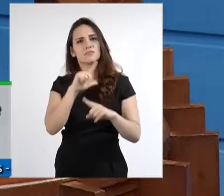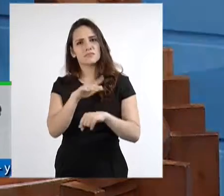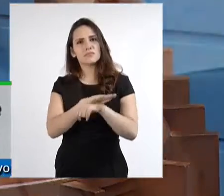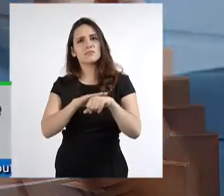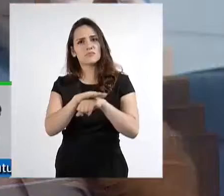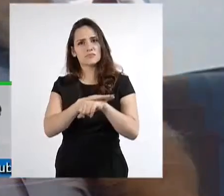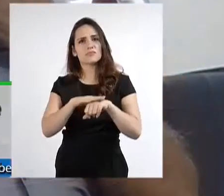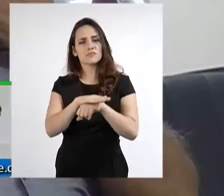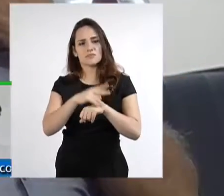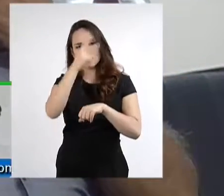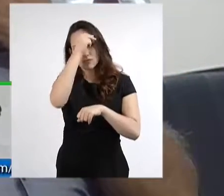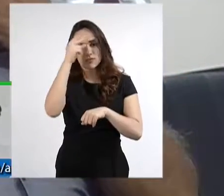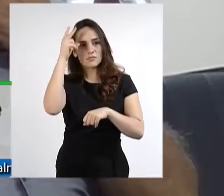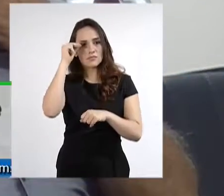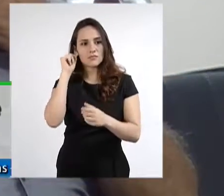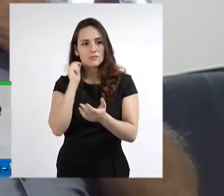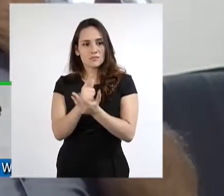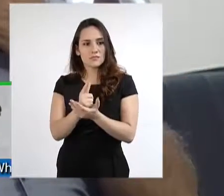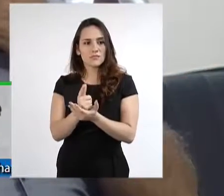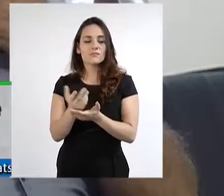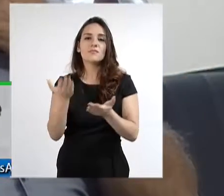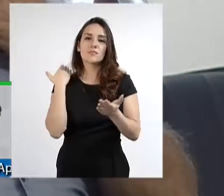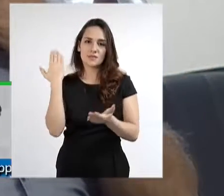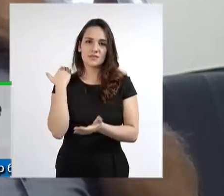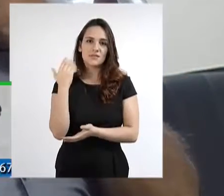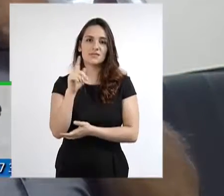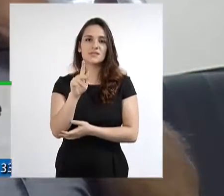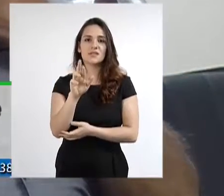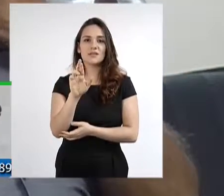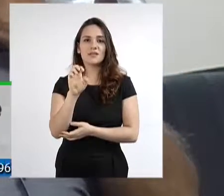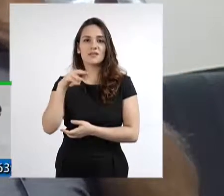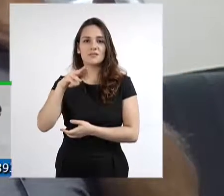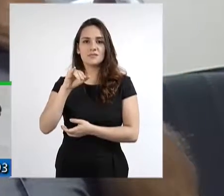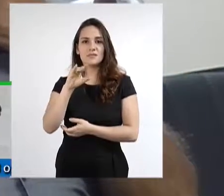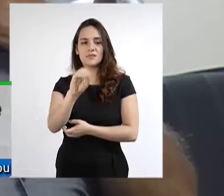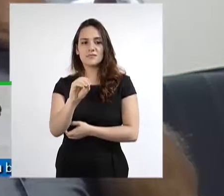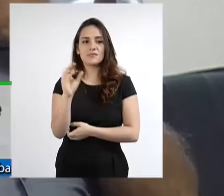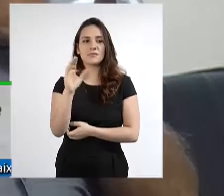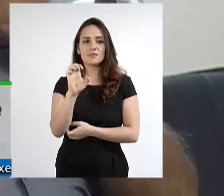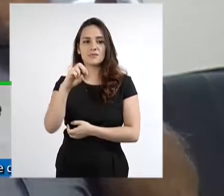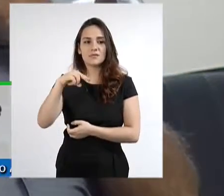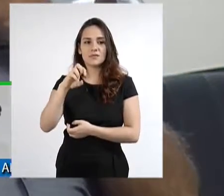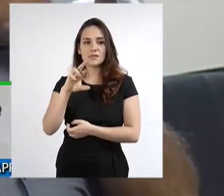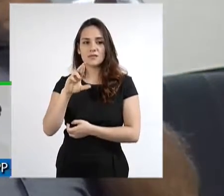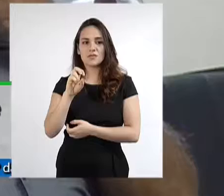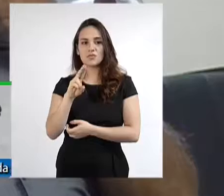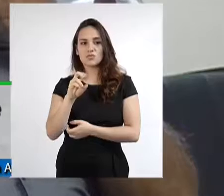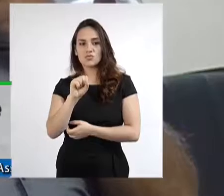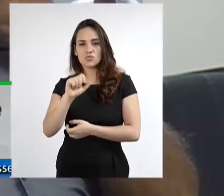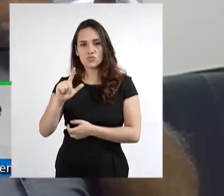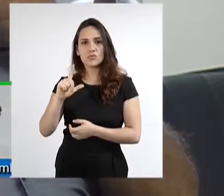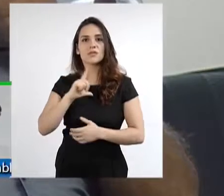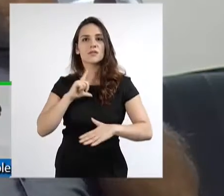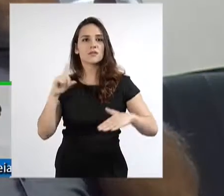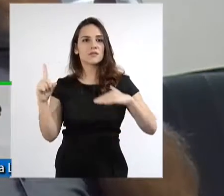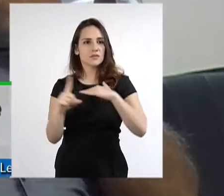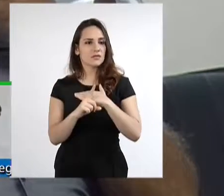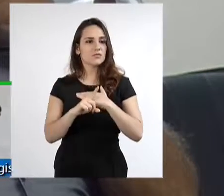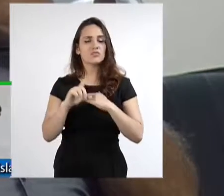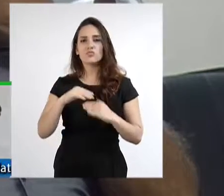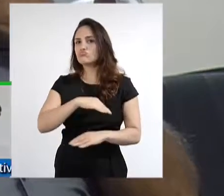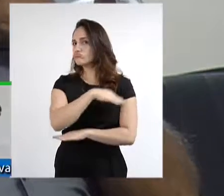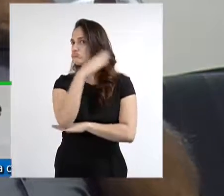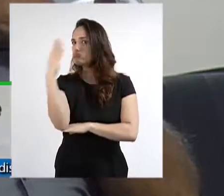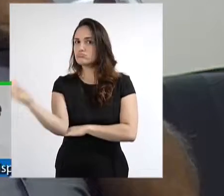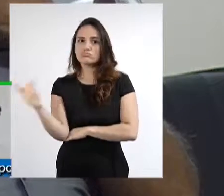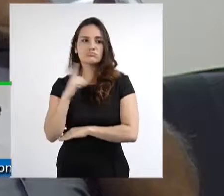prefeito a comprar aquela área que é antigo Grêmio Enersul, e ali foi instalado esse centro de referência, onde tem atendimento durante todo o